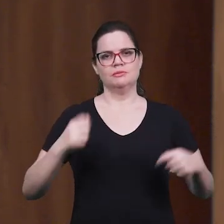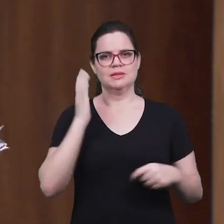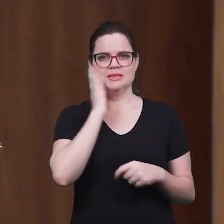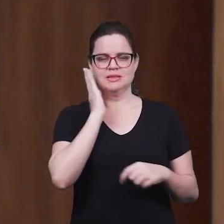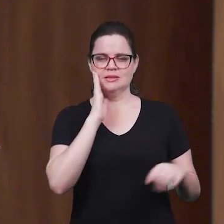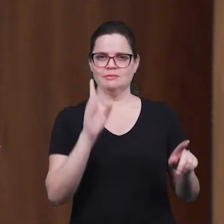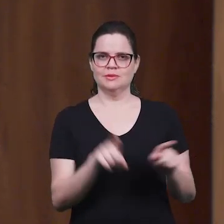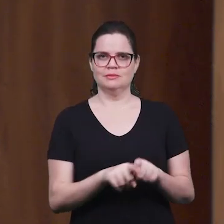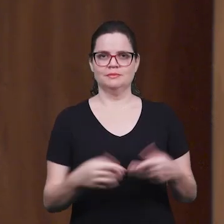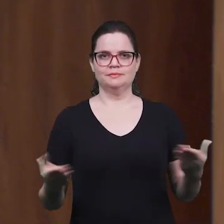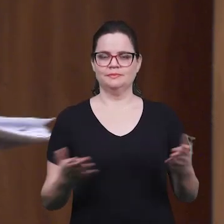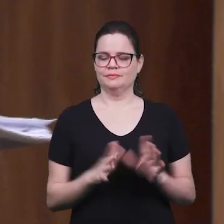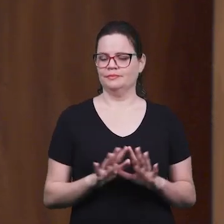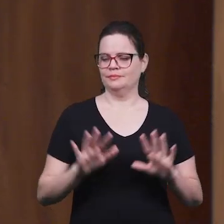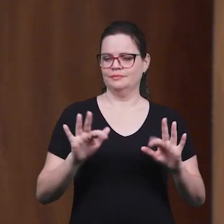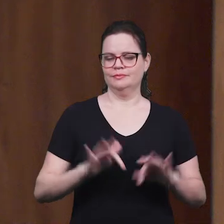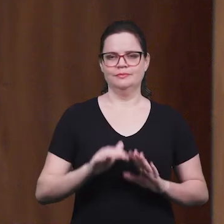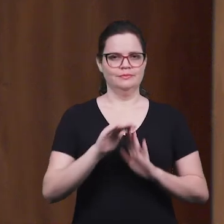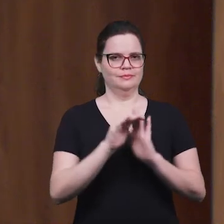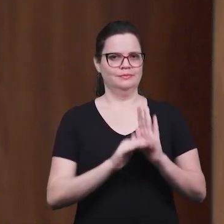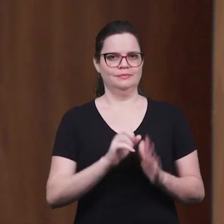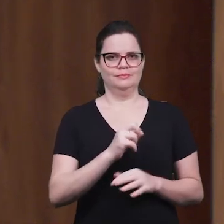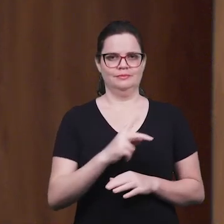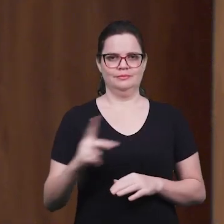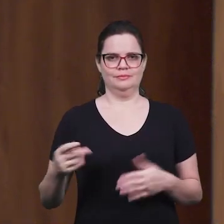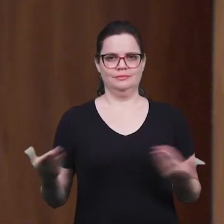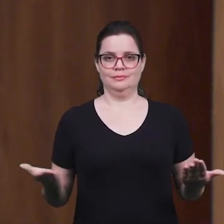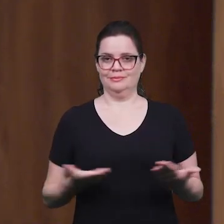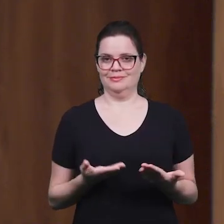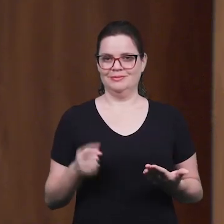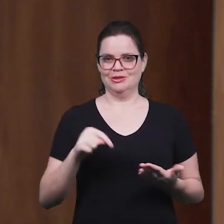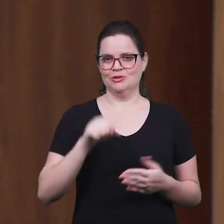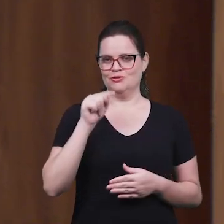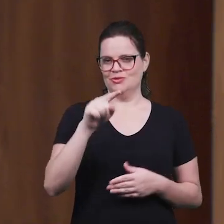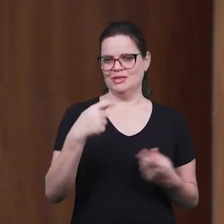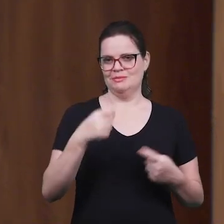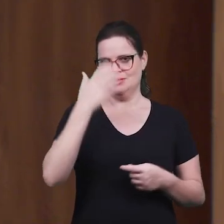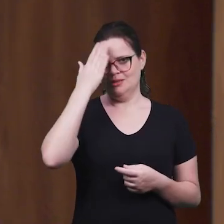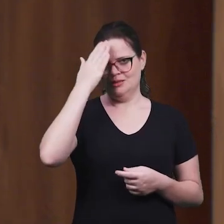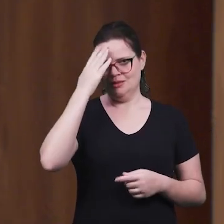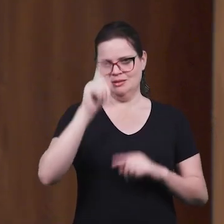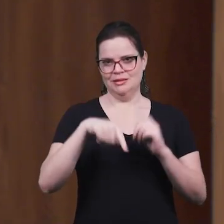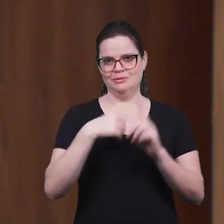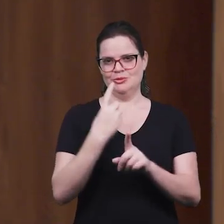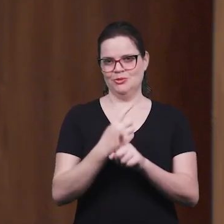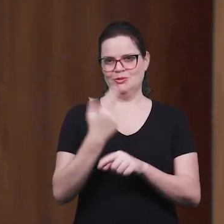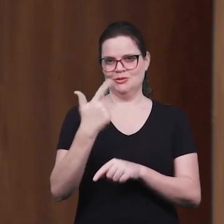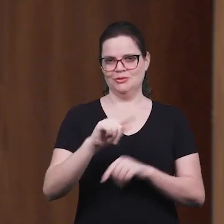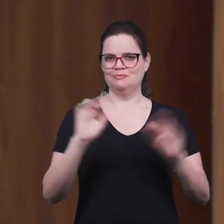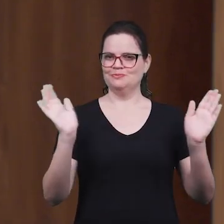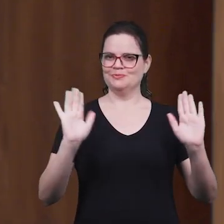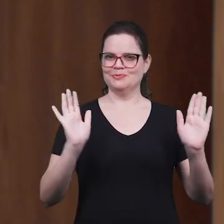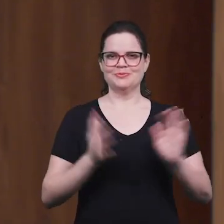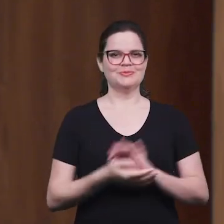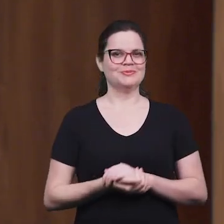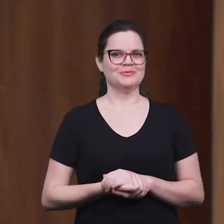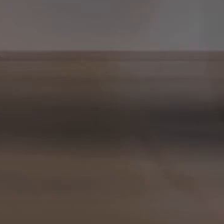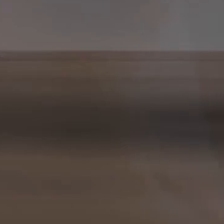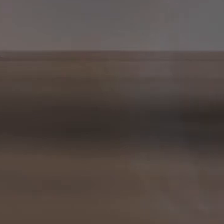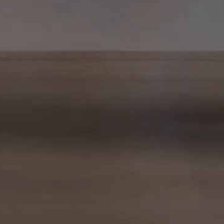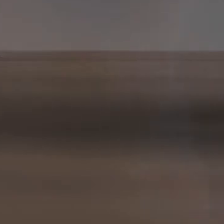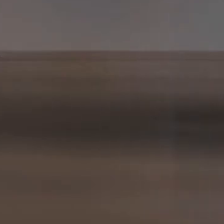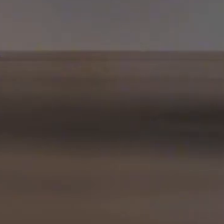que precisam saber. Chegamos ao final de mais uma edição do Você Precisa Saber. Nos encontramos no próximo. Até